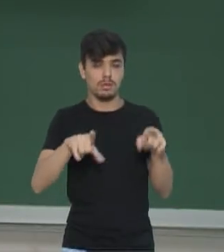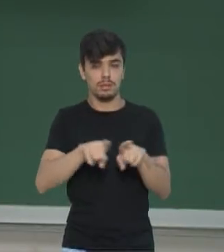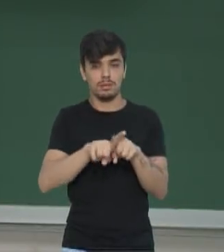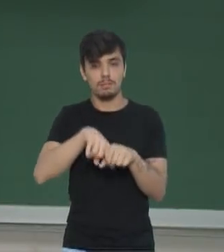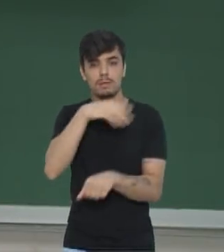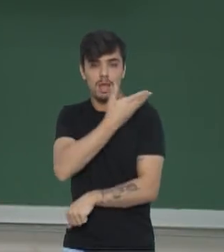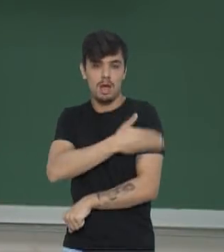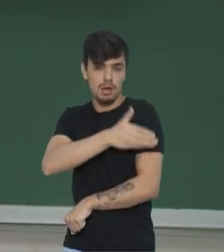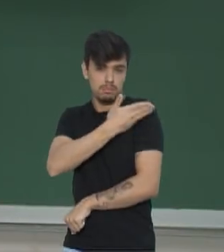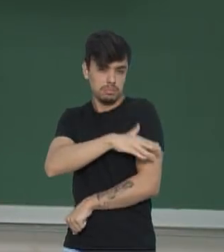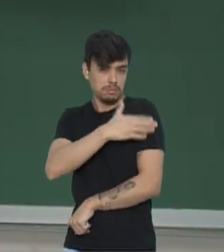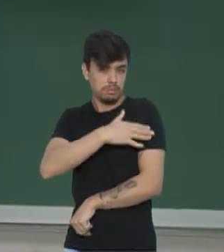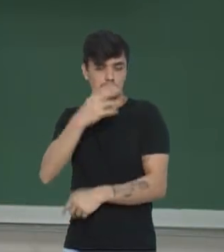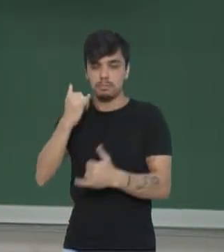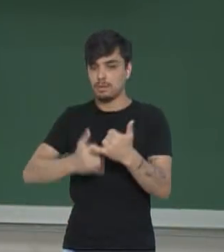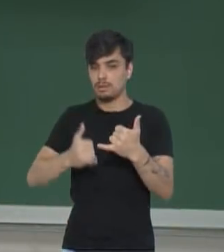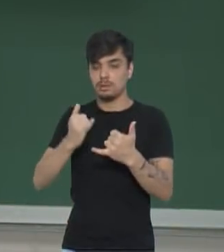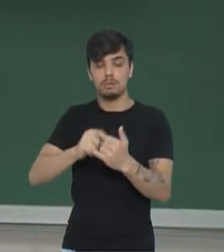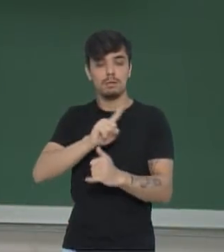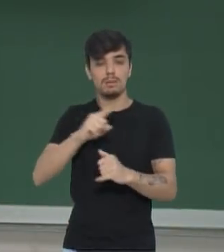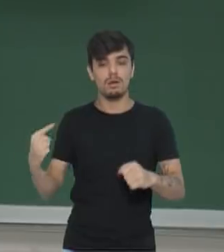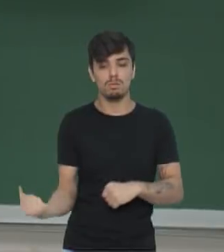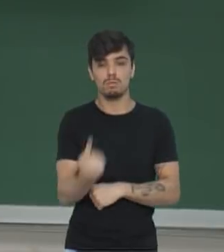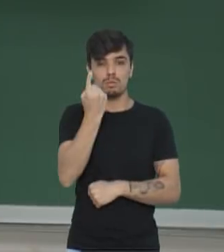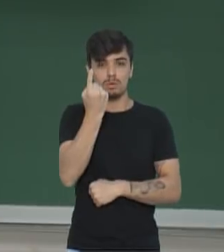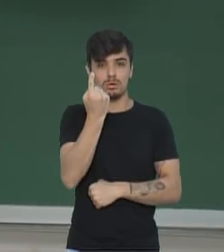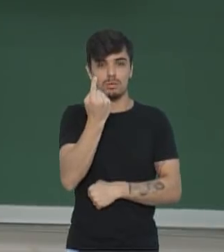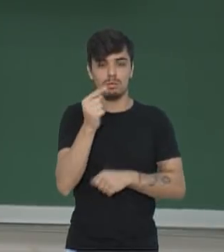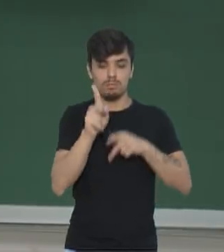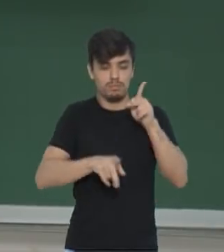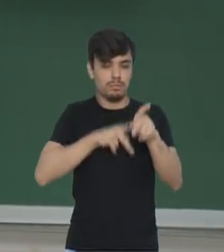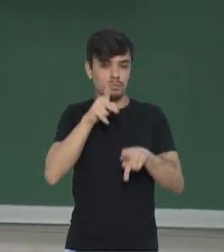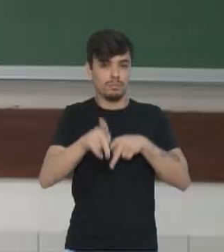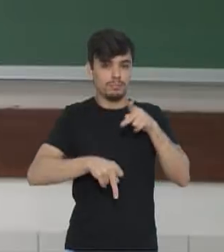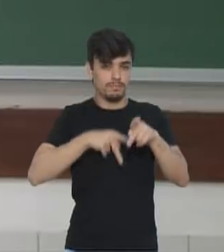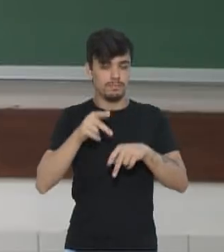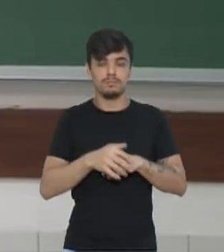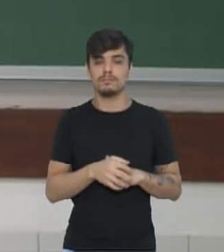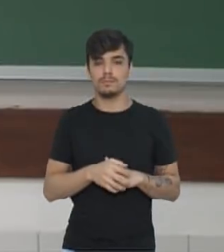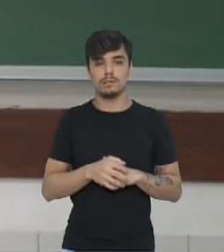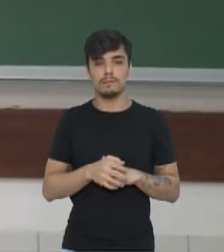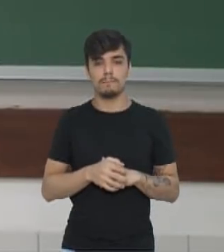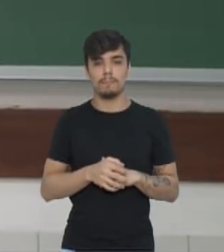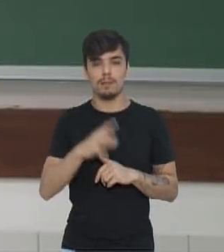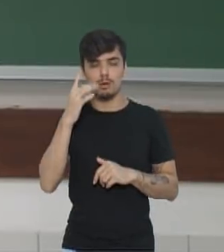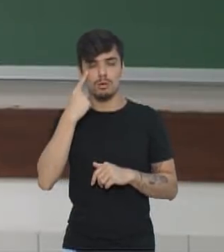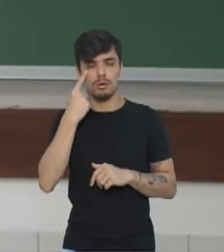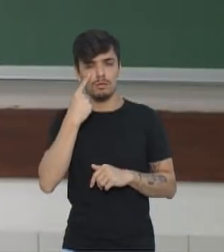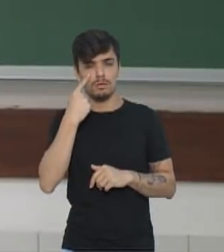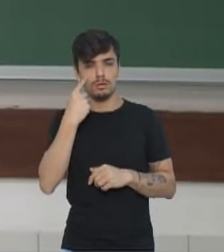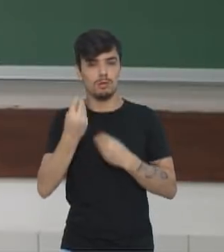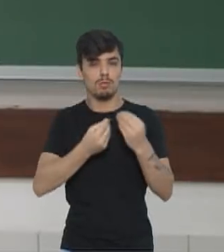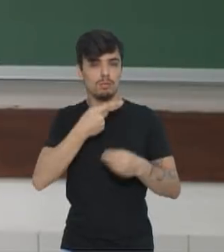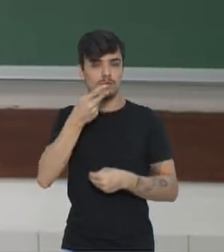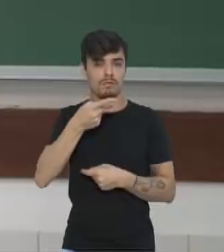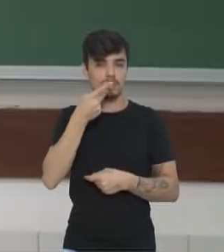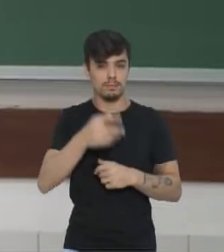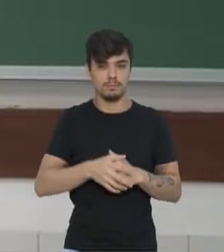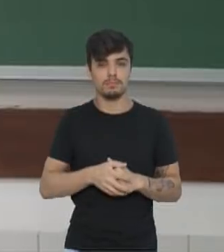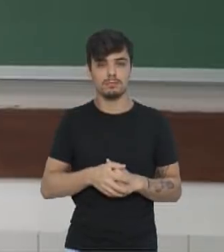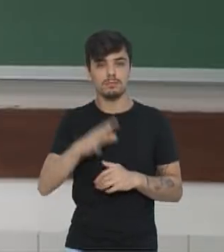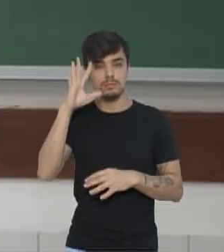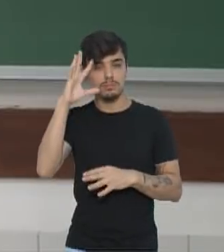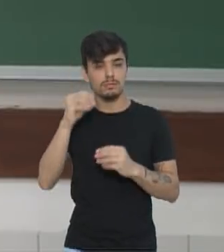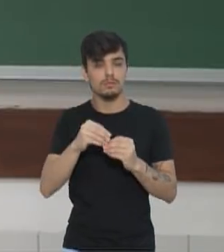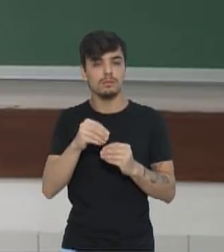parecidos, eles não eram um único povo. Veja que interprete da mesma forma que eu vou falar agora. Você se